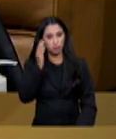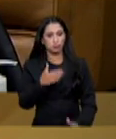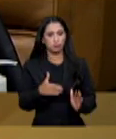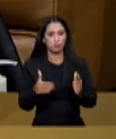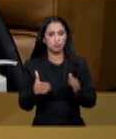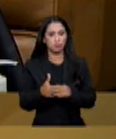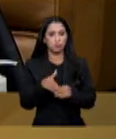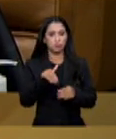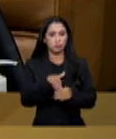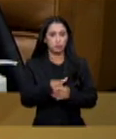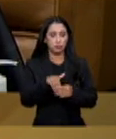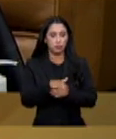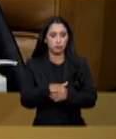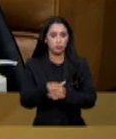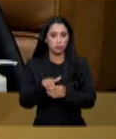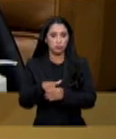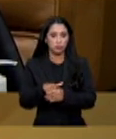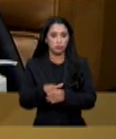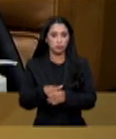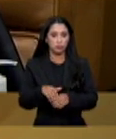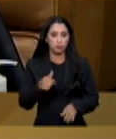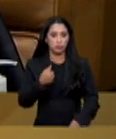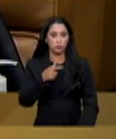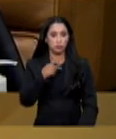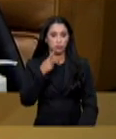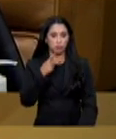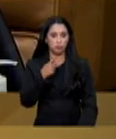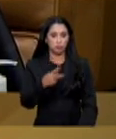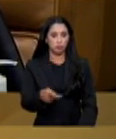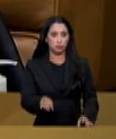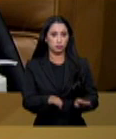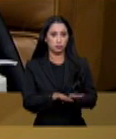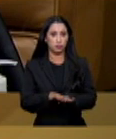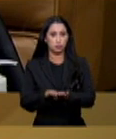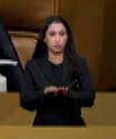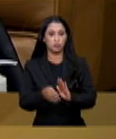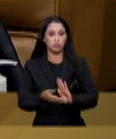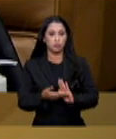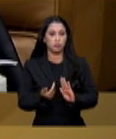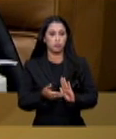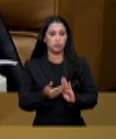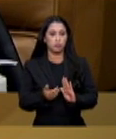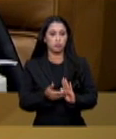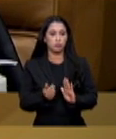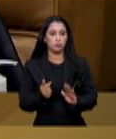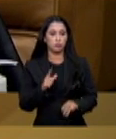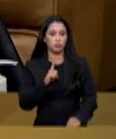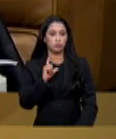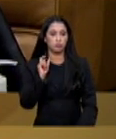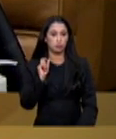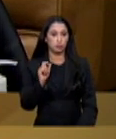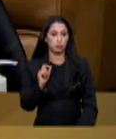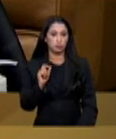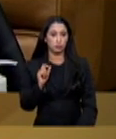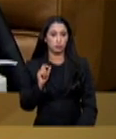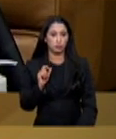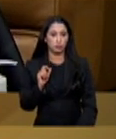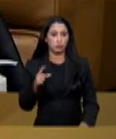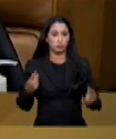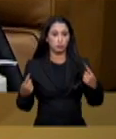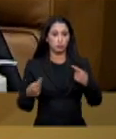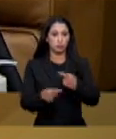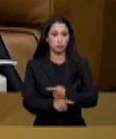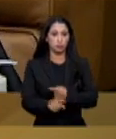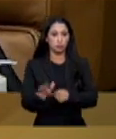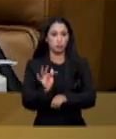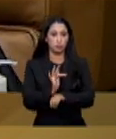votos, inclusive esse que estou a proferir, comungo, afasta-se qualquer arguição de